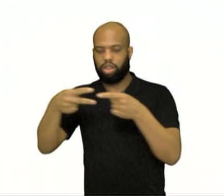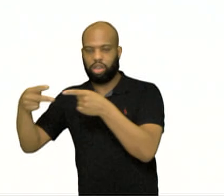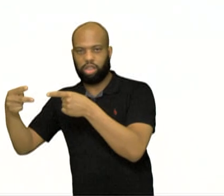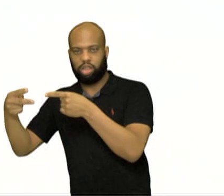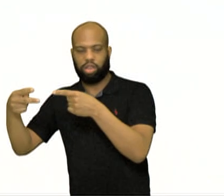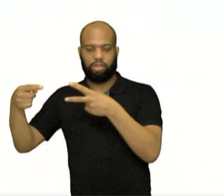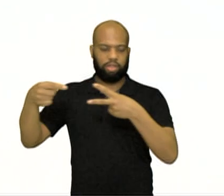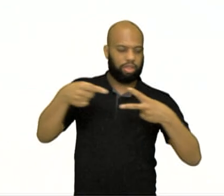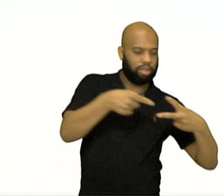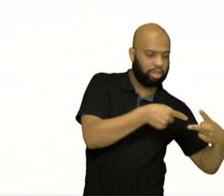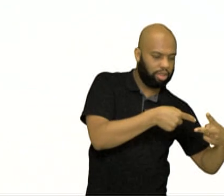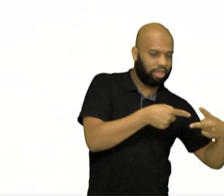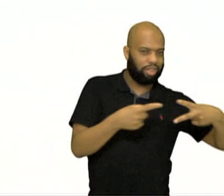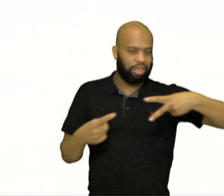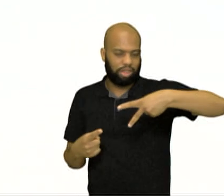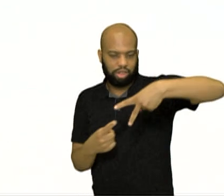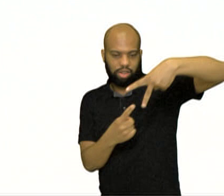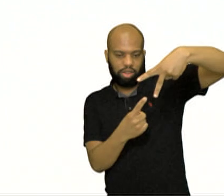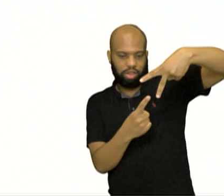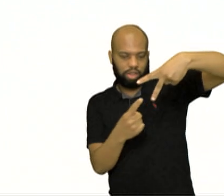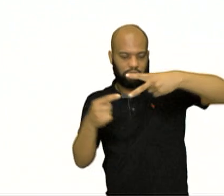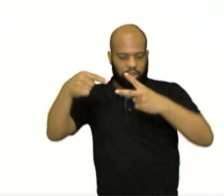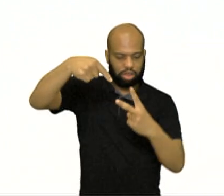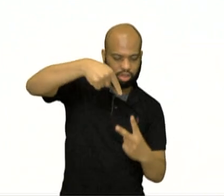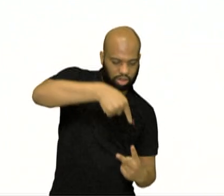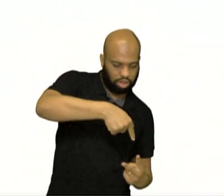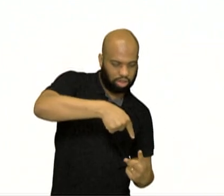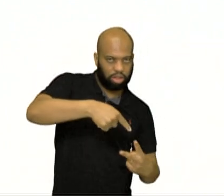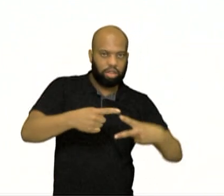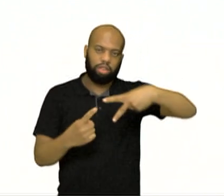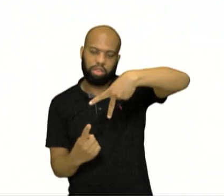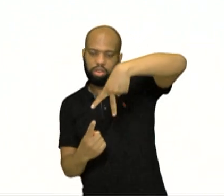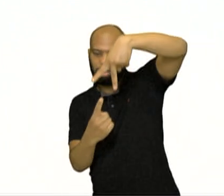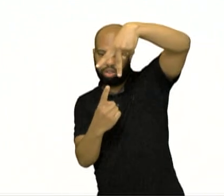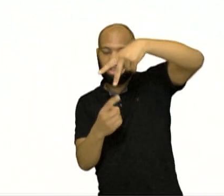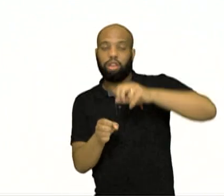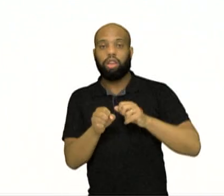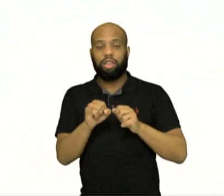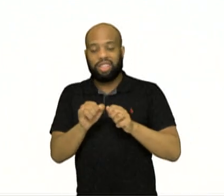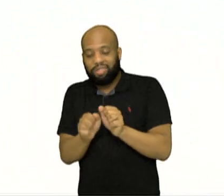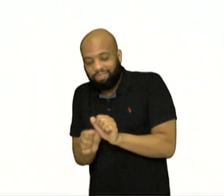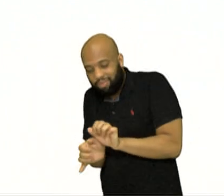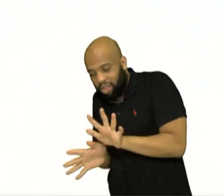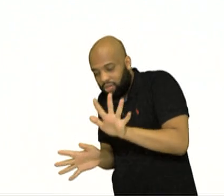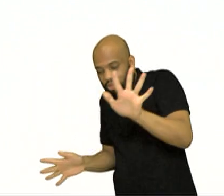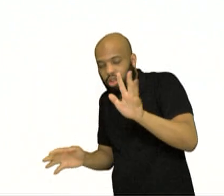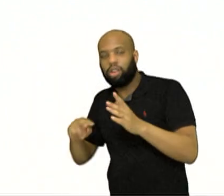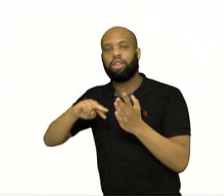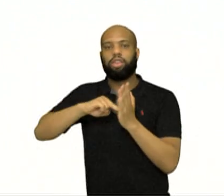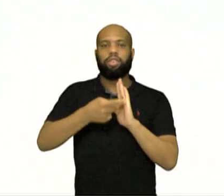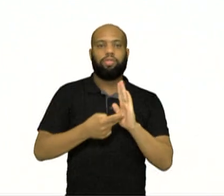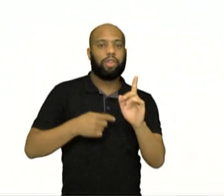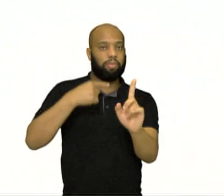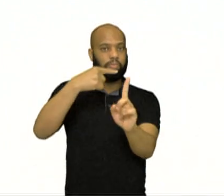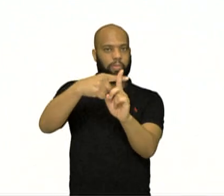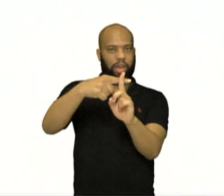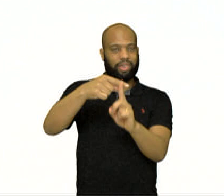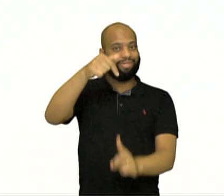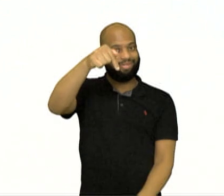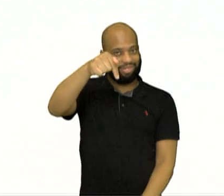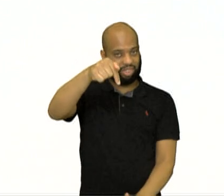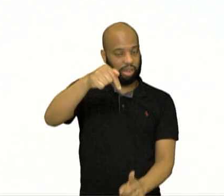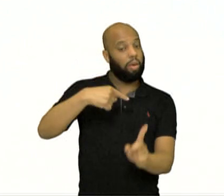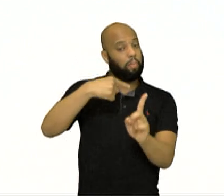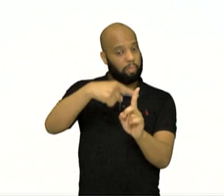divergentes. Né? Então, linhas de campo divergentes para fora é carga positiva. Para dentro,